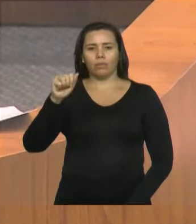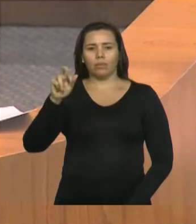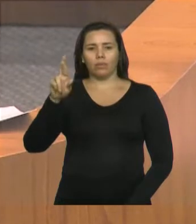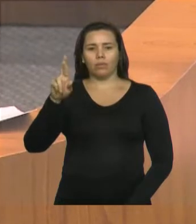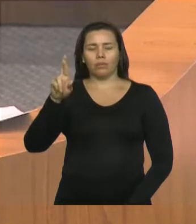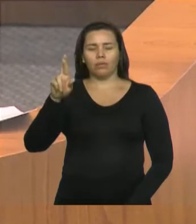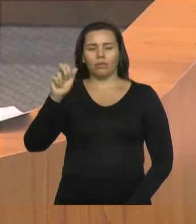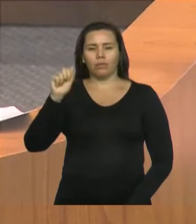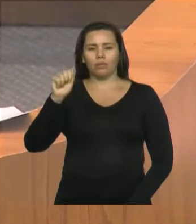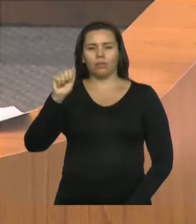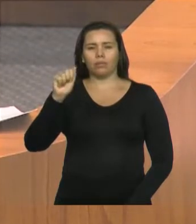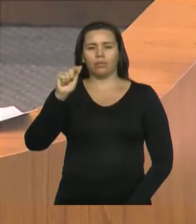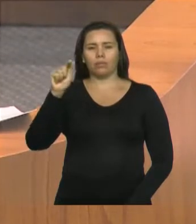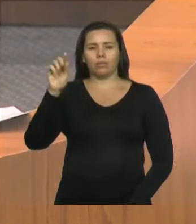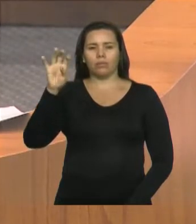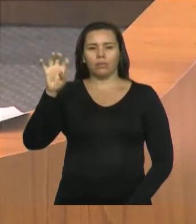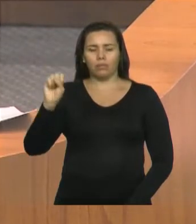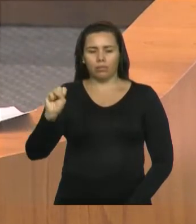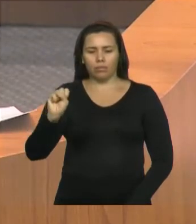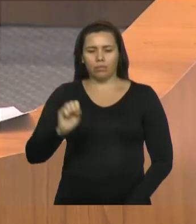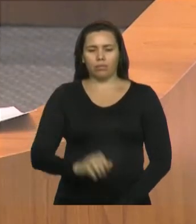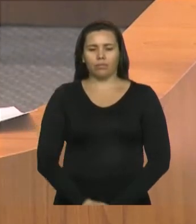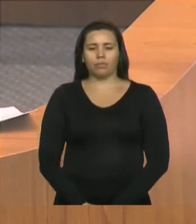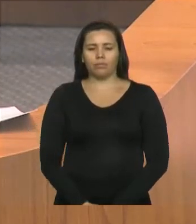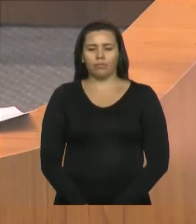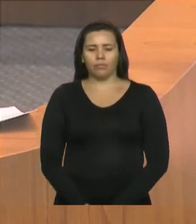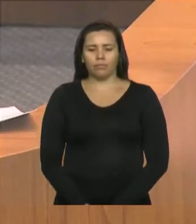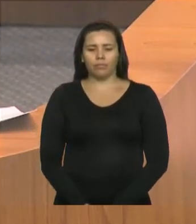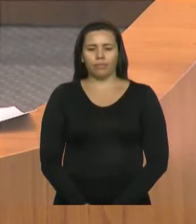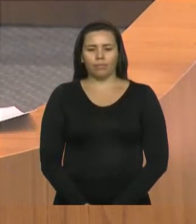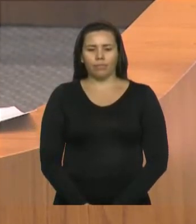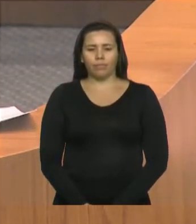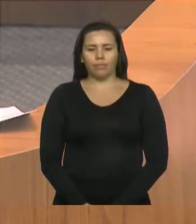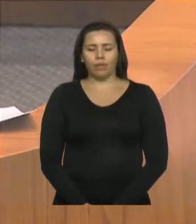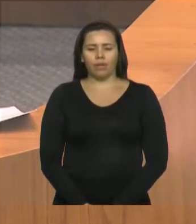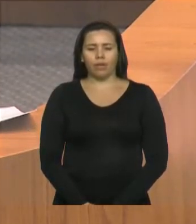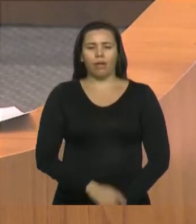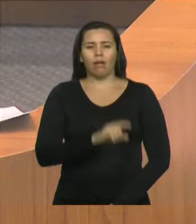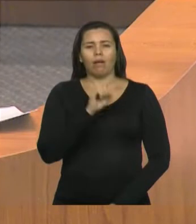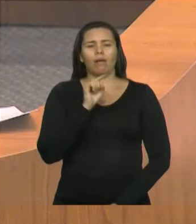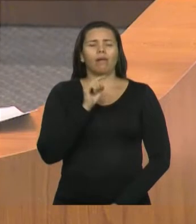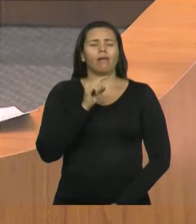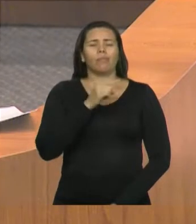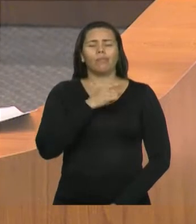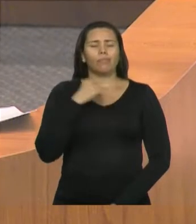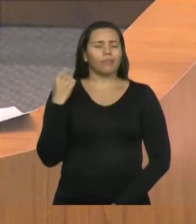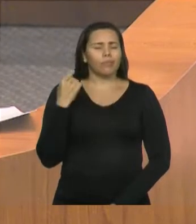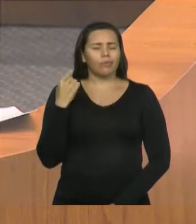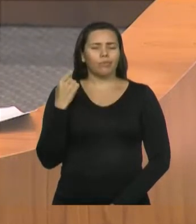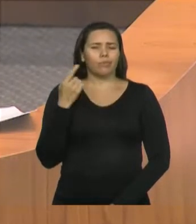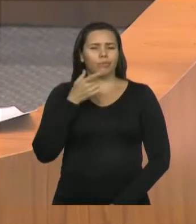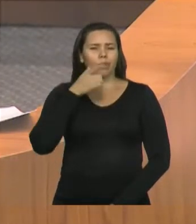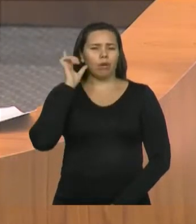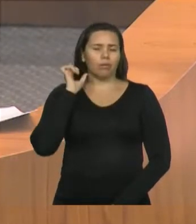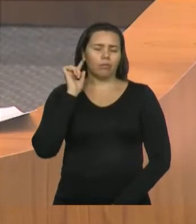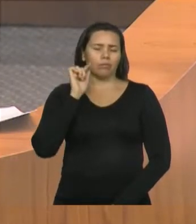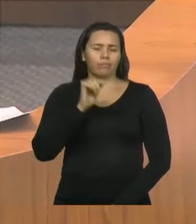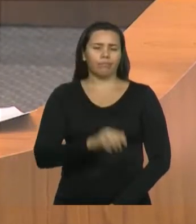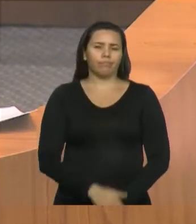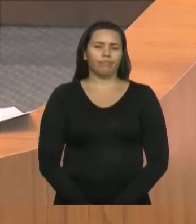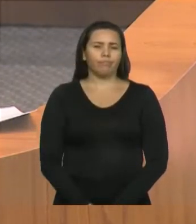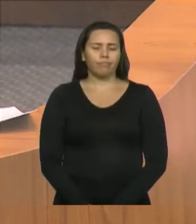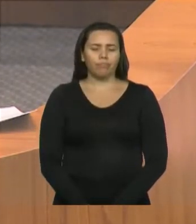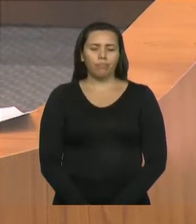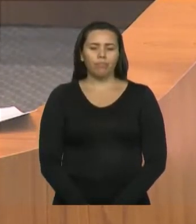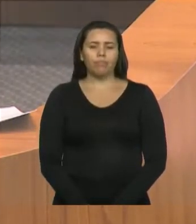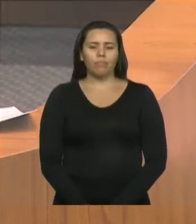Teresina. Senhor Napoleão deixa a viúva, Dona Rosilda, filhos, netos, bisnetos. O